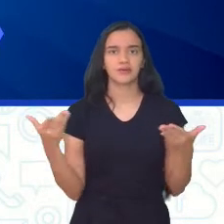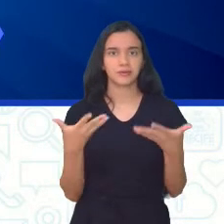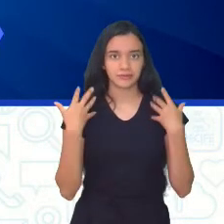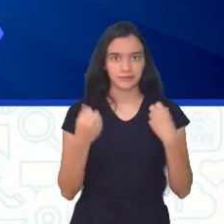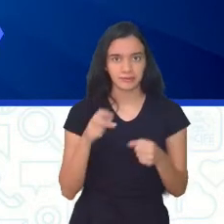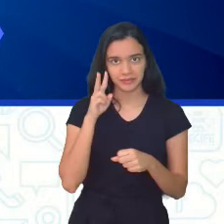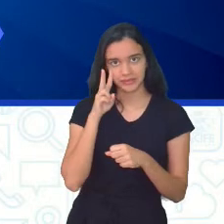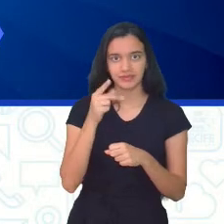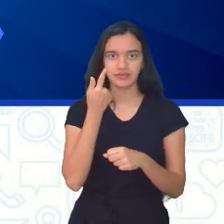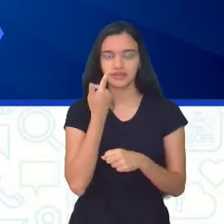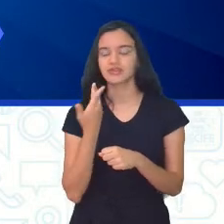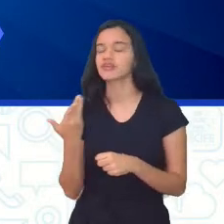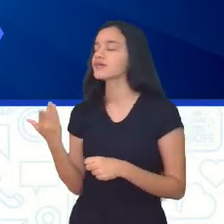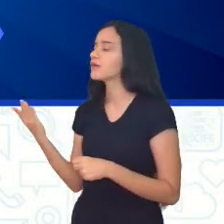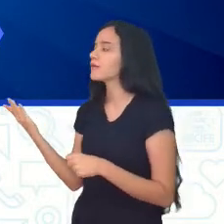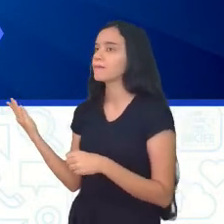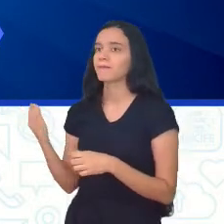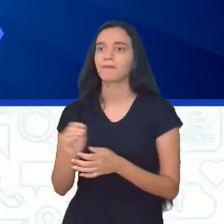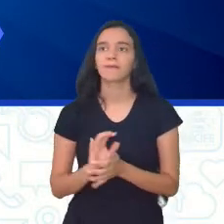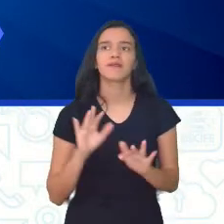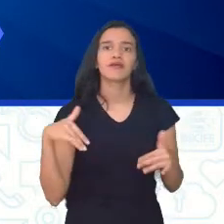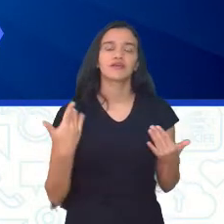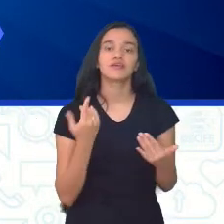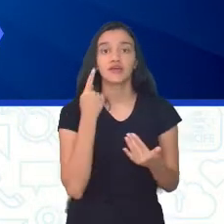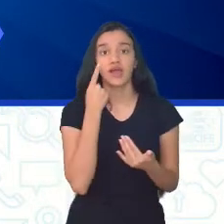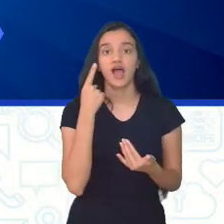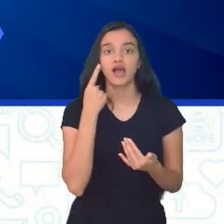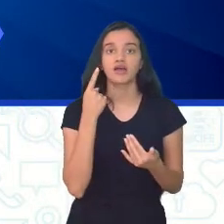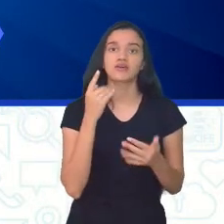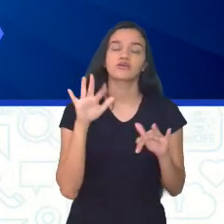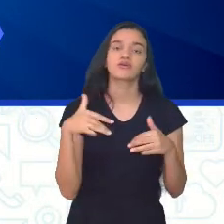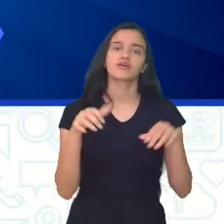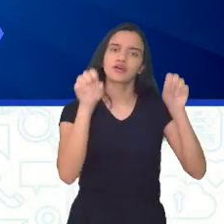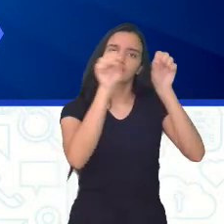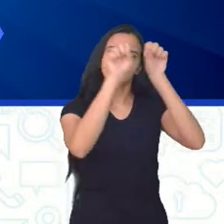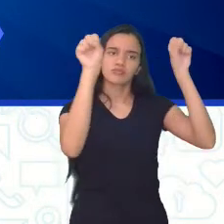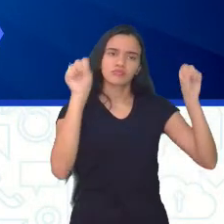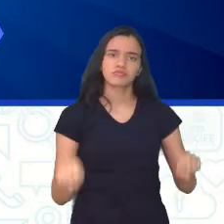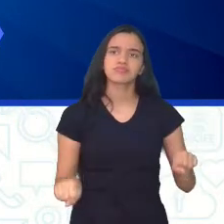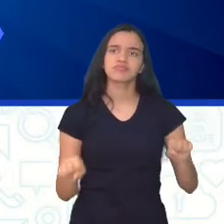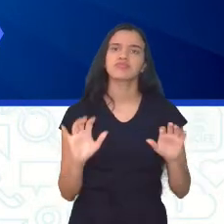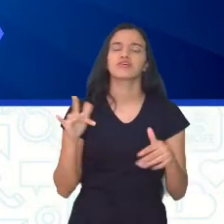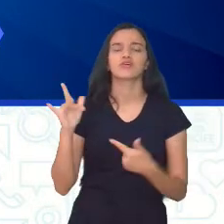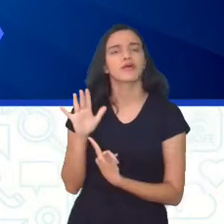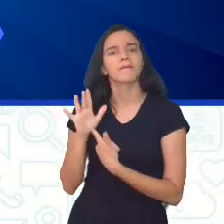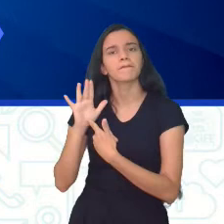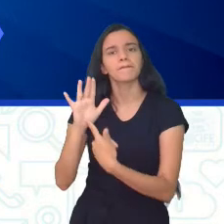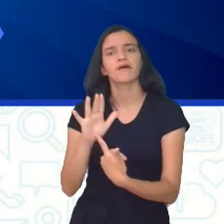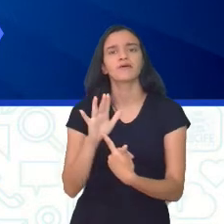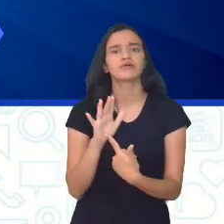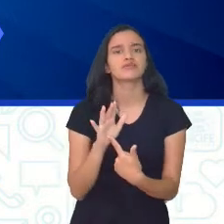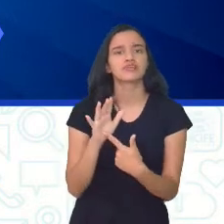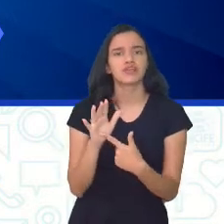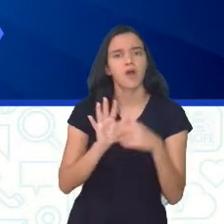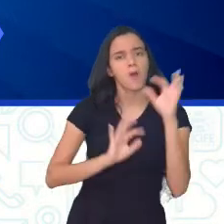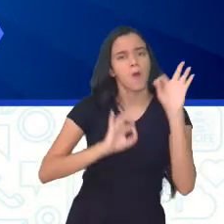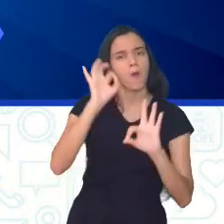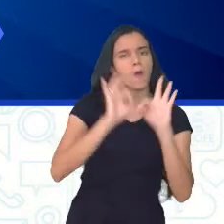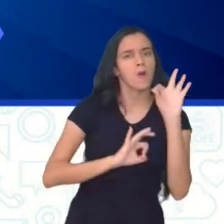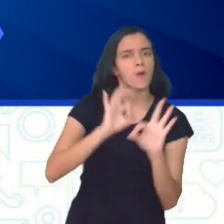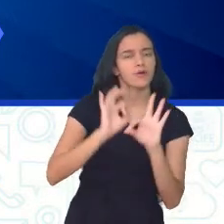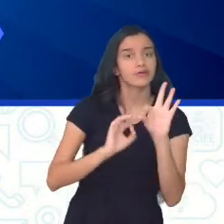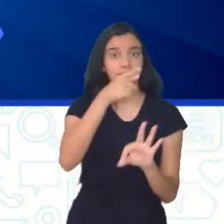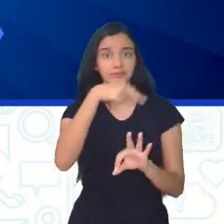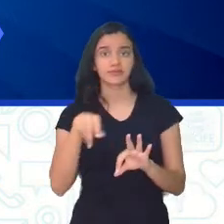ver? Nós temos agora esse esquema. É muito importante quando a gente apresenta para vocês um esquema assim, para